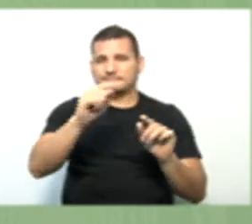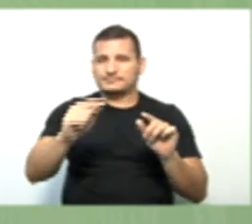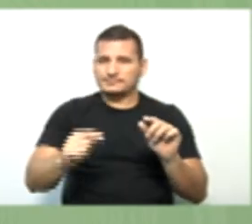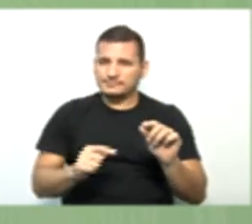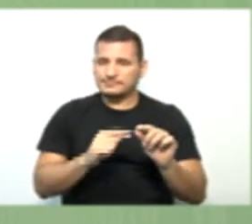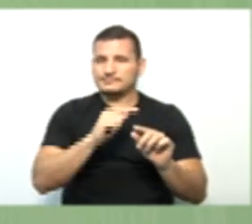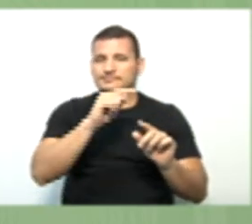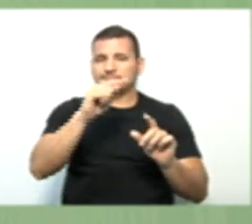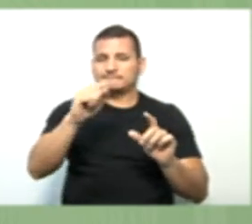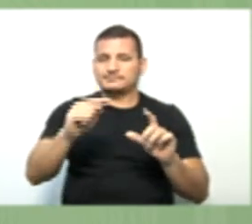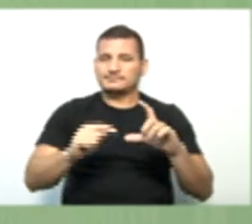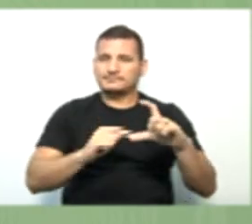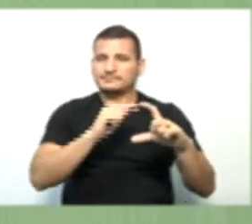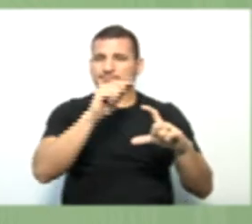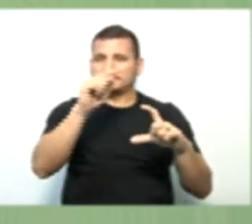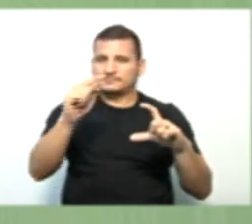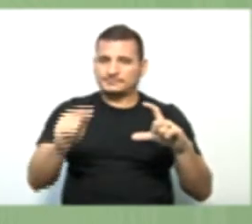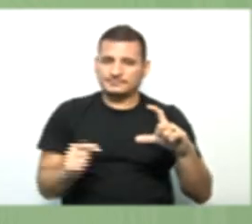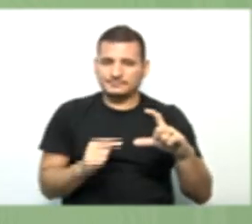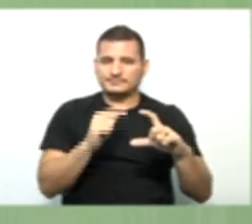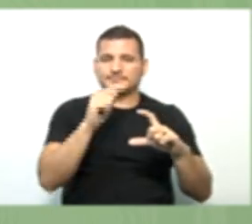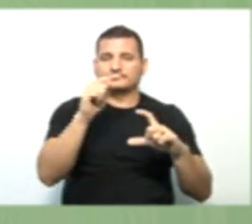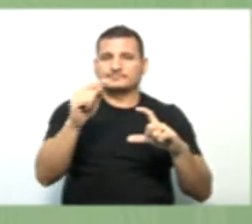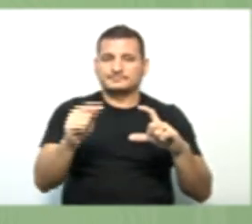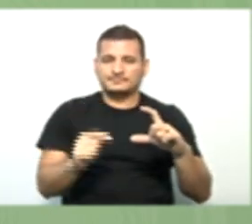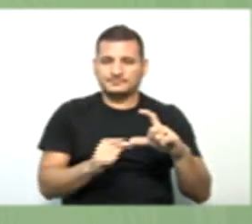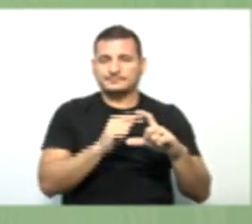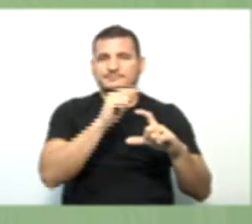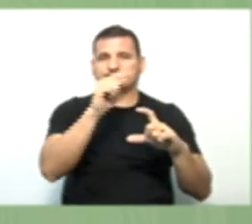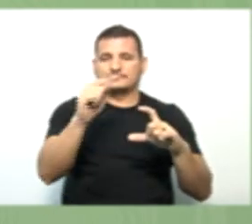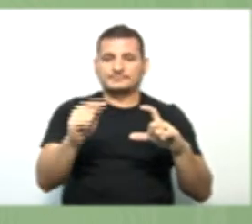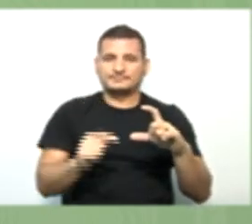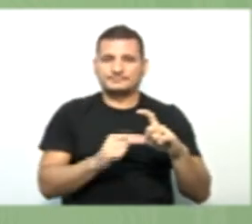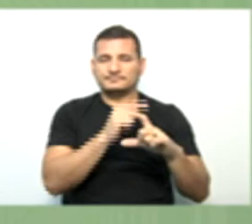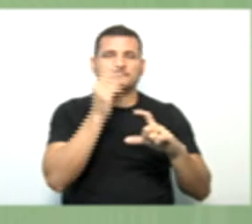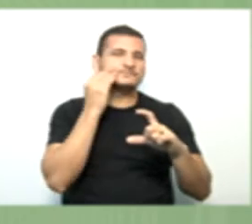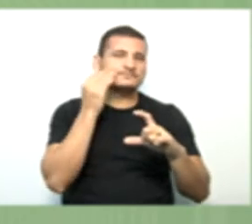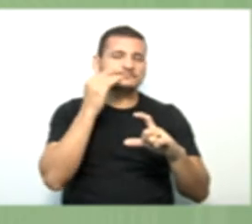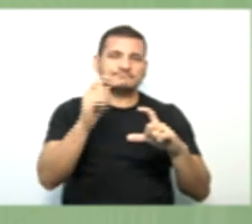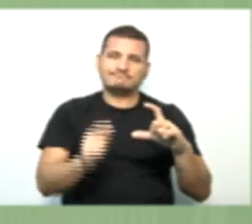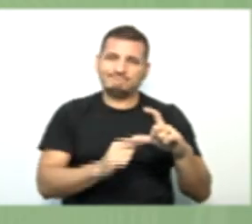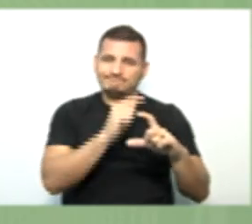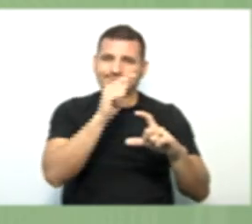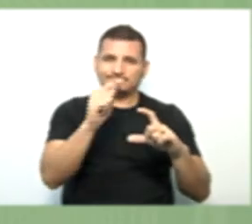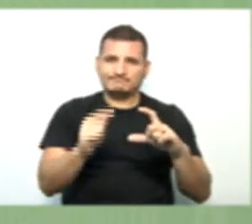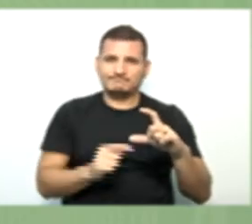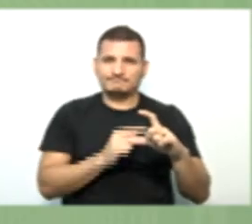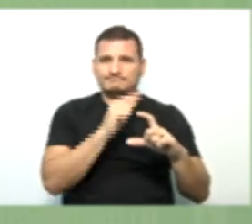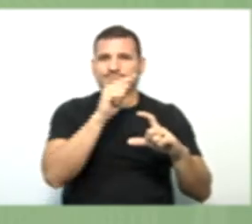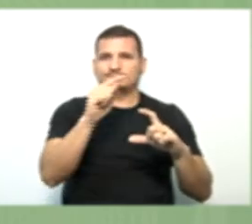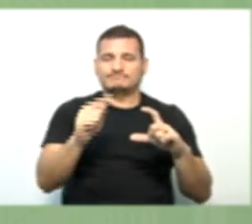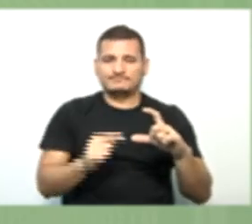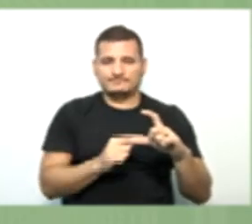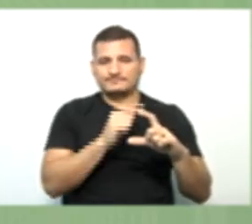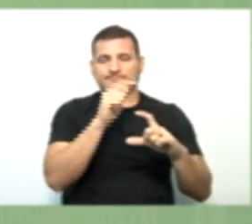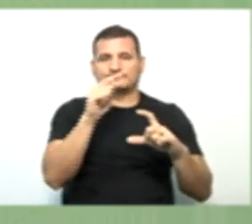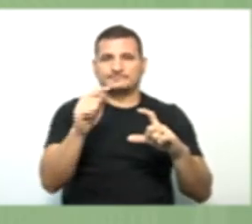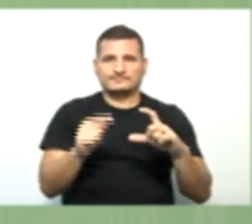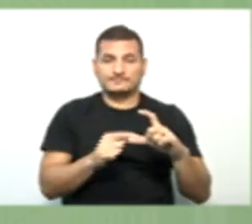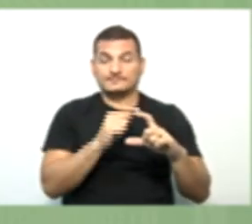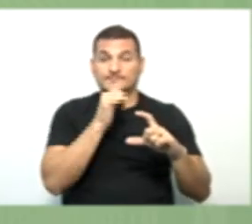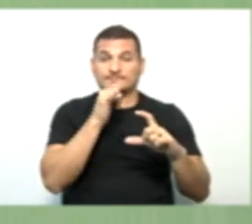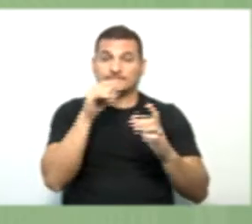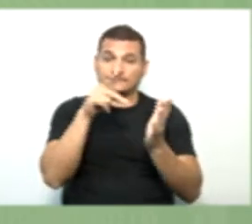executa o comando 1 de novo e volta. E vai fazer esse teste e esse ciclo enquanto